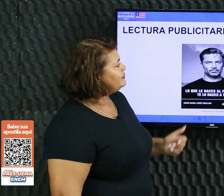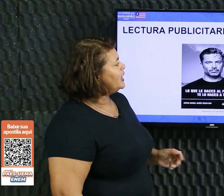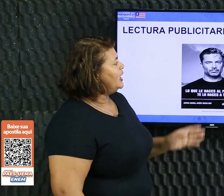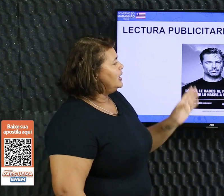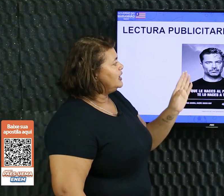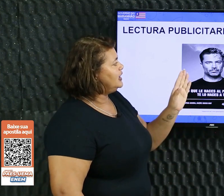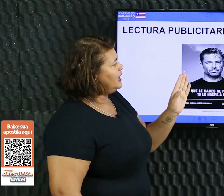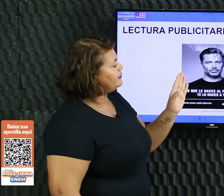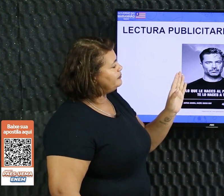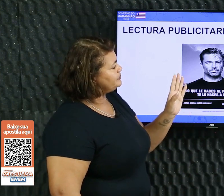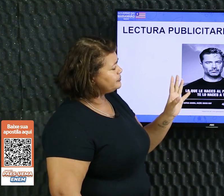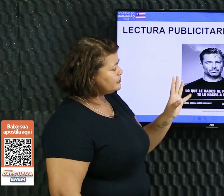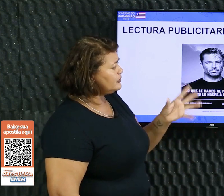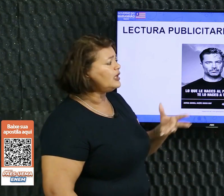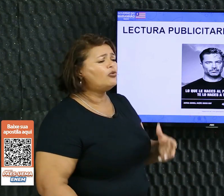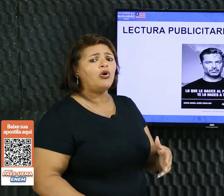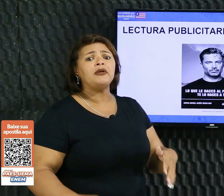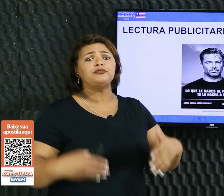homem